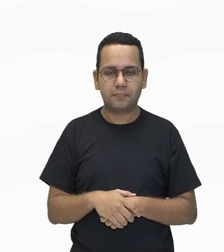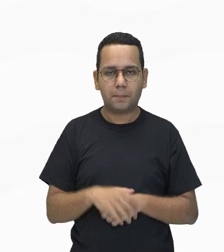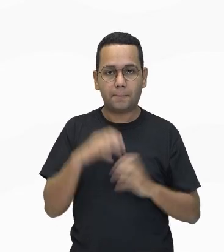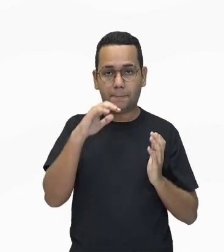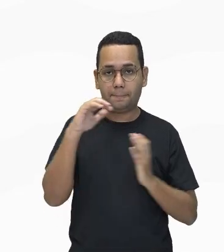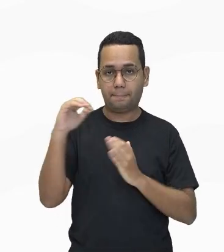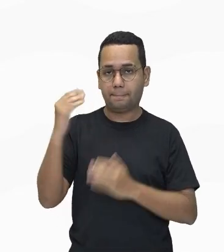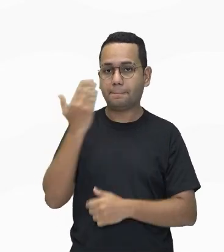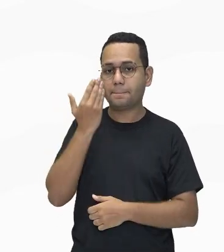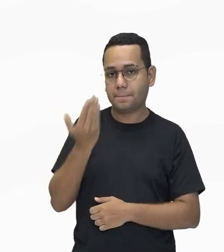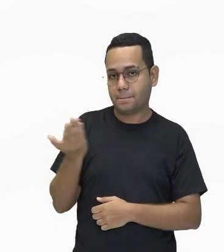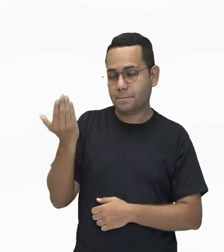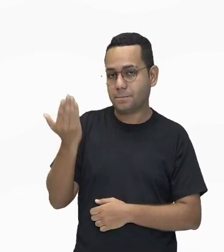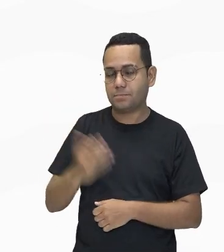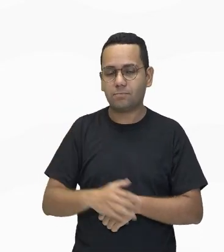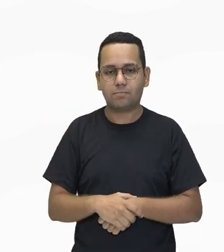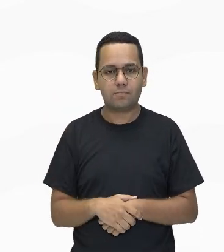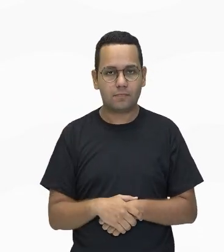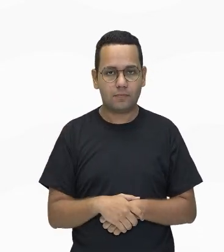nossos stakeholders, né?